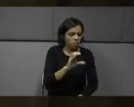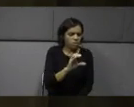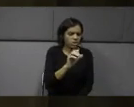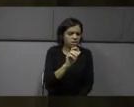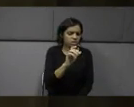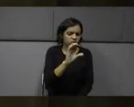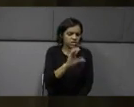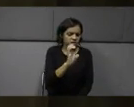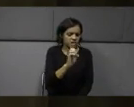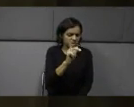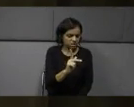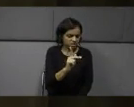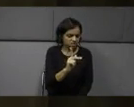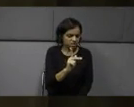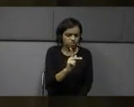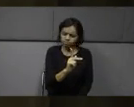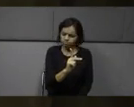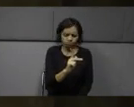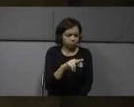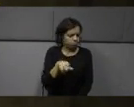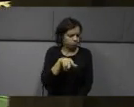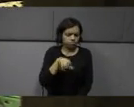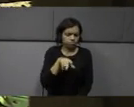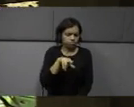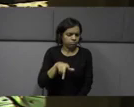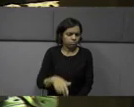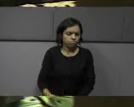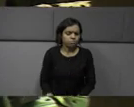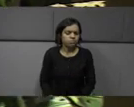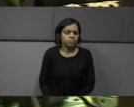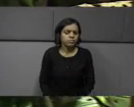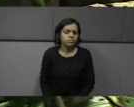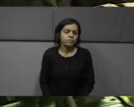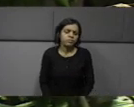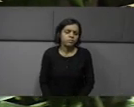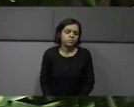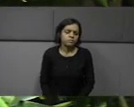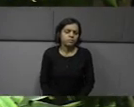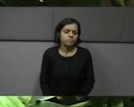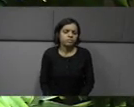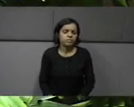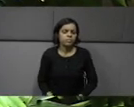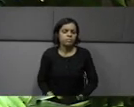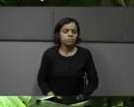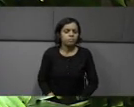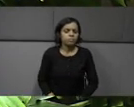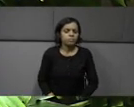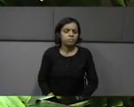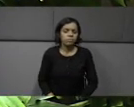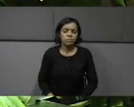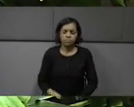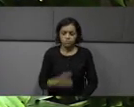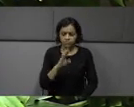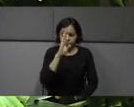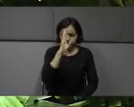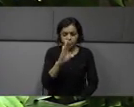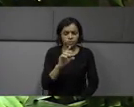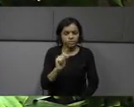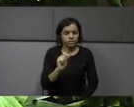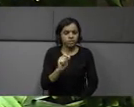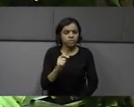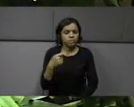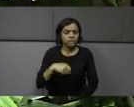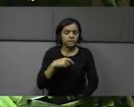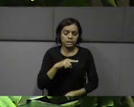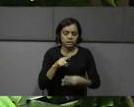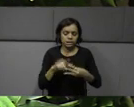seres em determinado território e aí a gente tem como premissa da conta dos três grandes